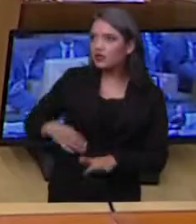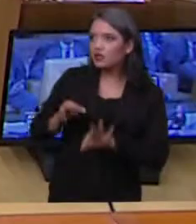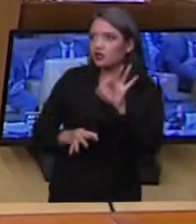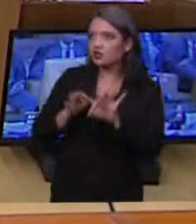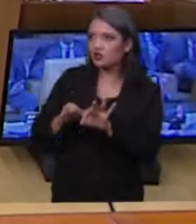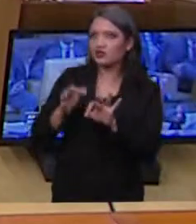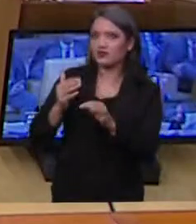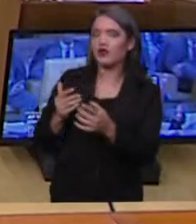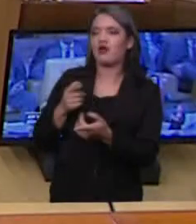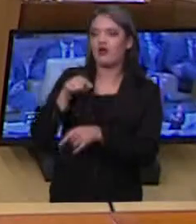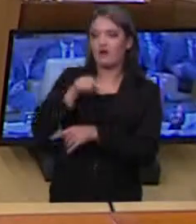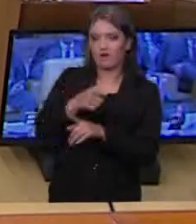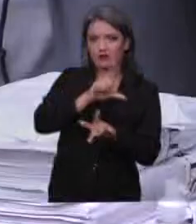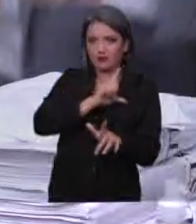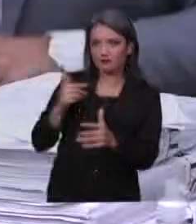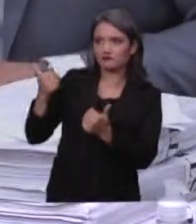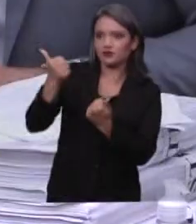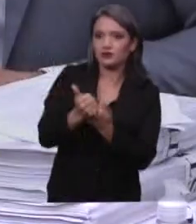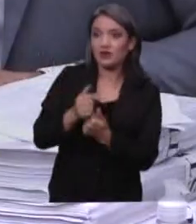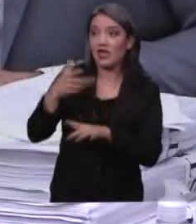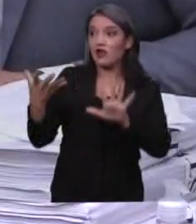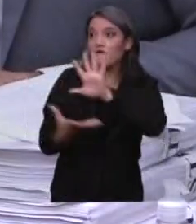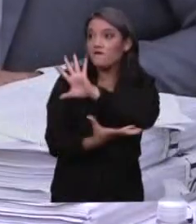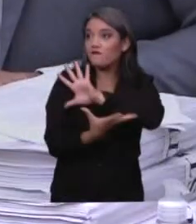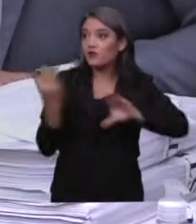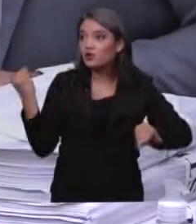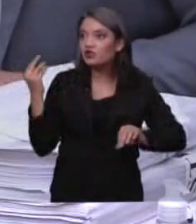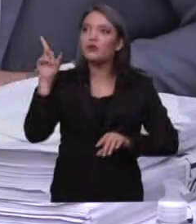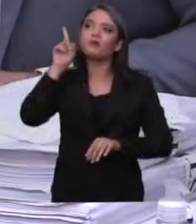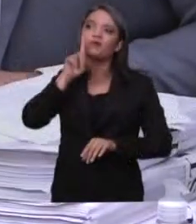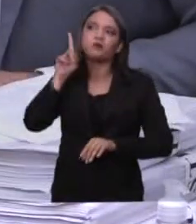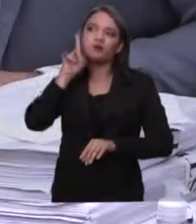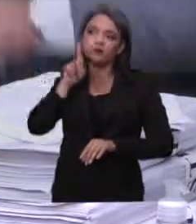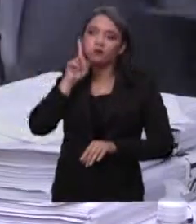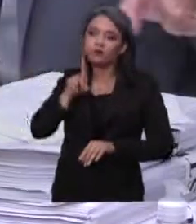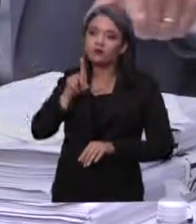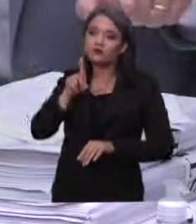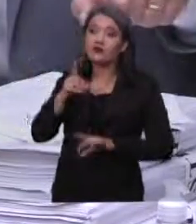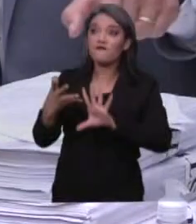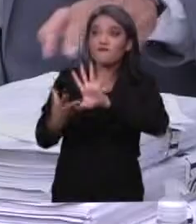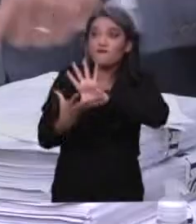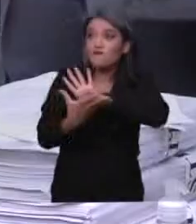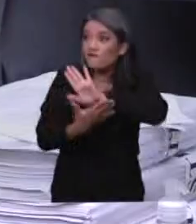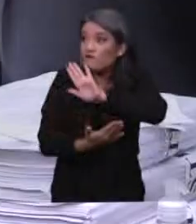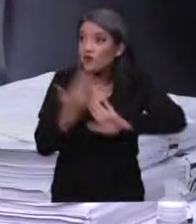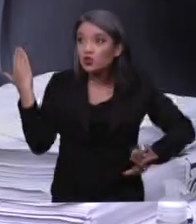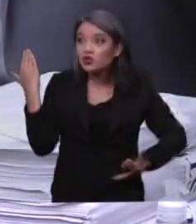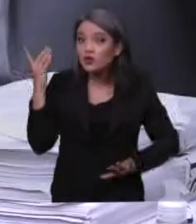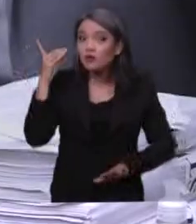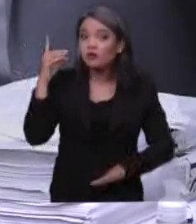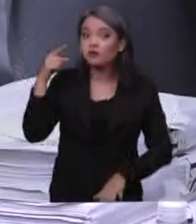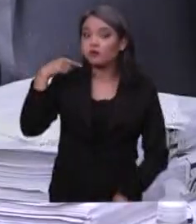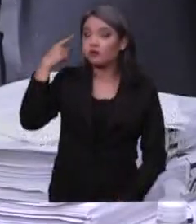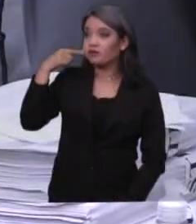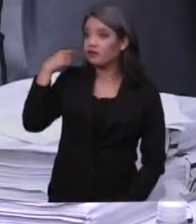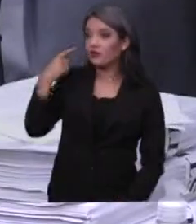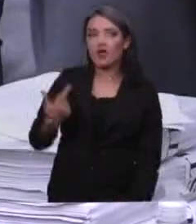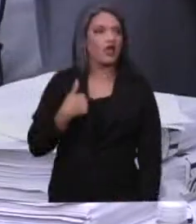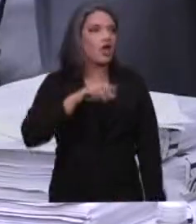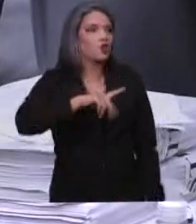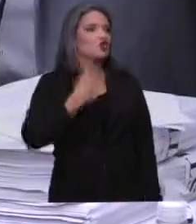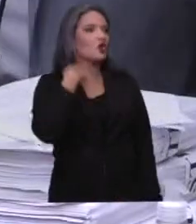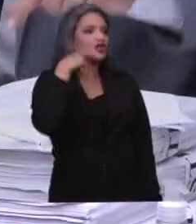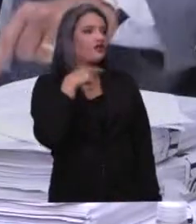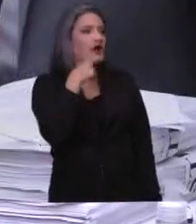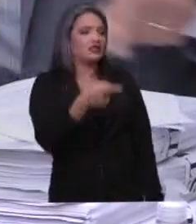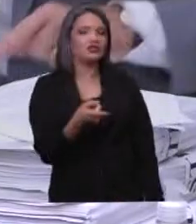Vossa Excelência, fugiu para os Estados Unidos... Fugiu. Eu não sou advogado de ninguém e jogou, aqui, ministro. E jogou